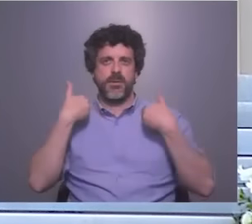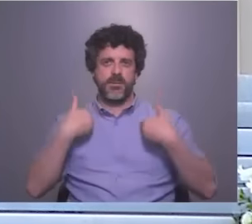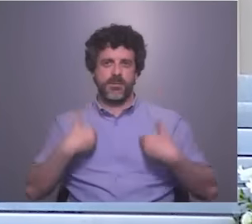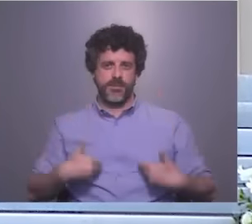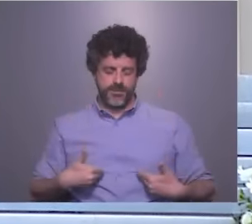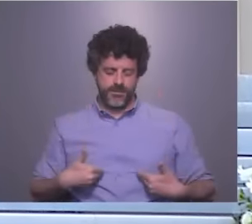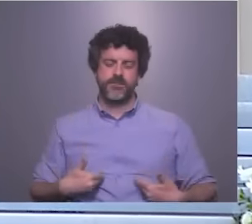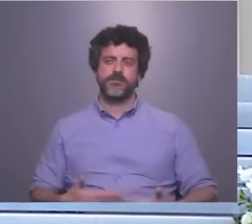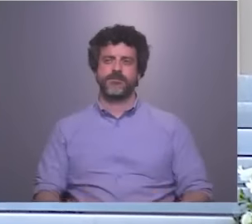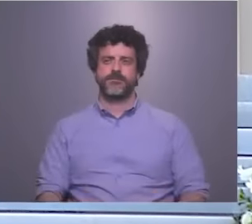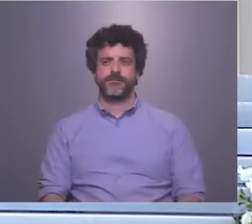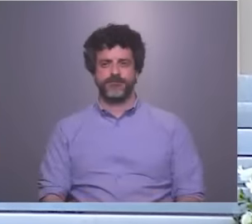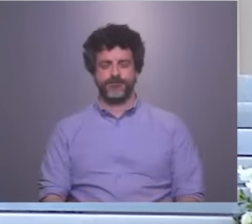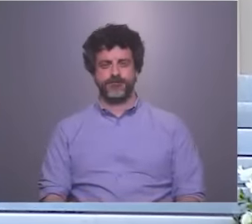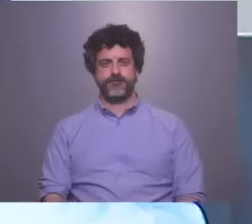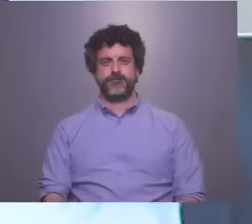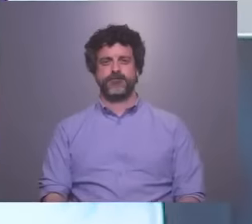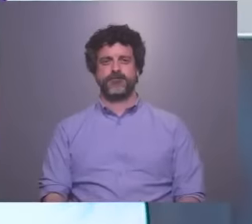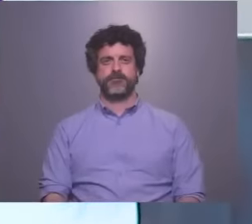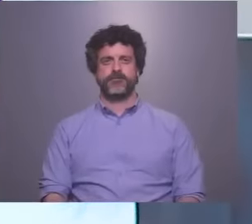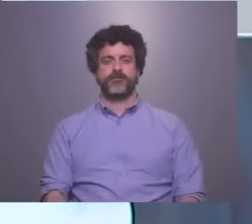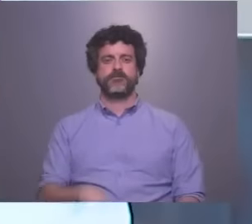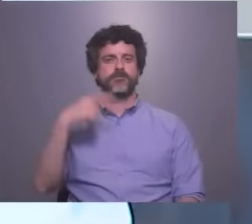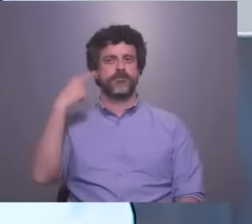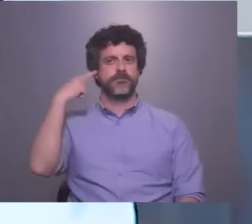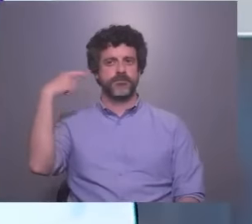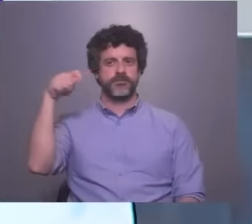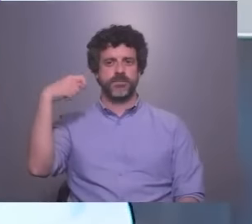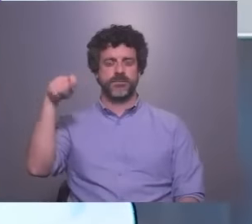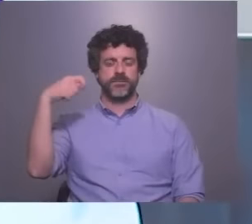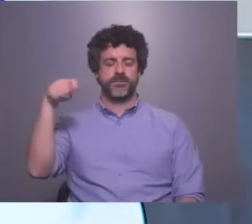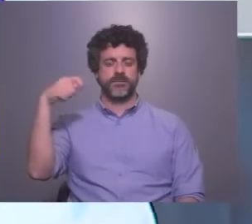todos, para a remissão dos